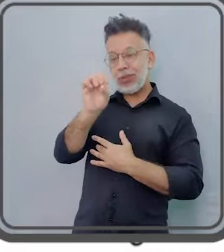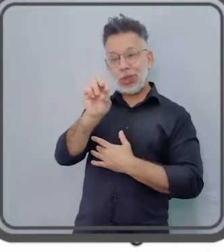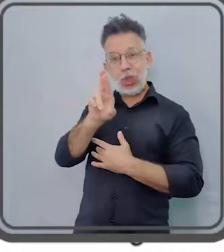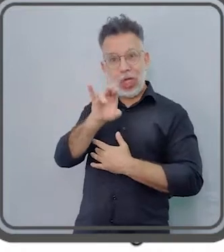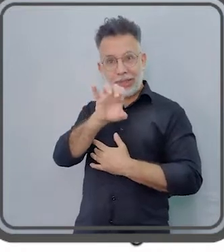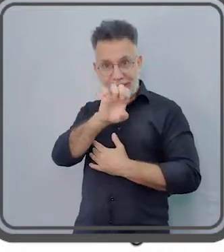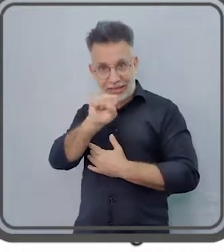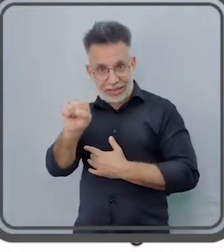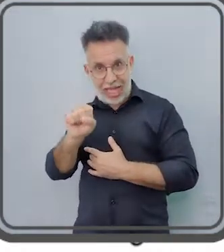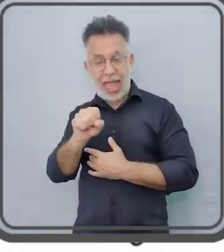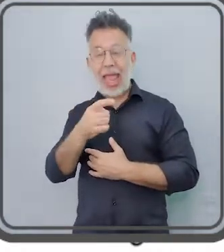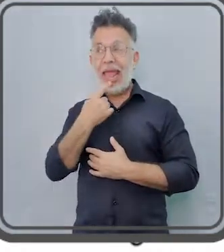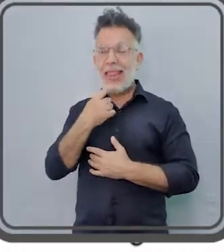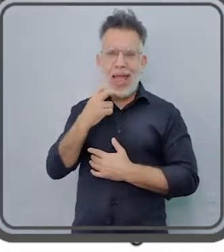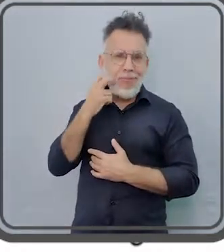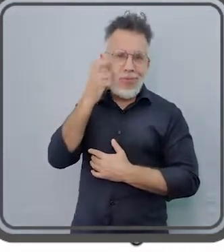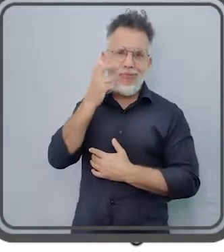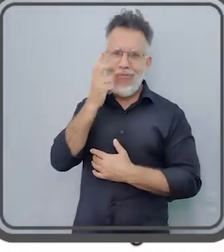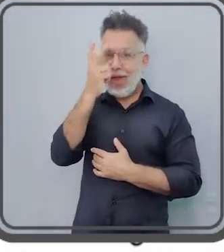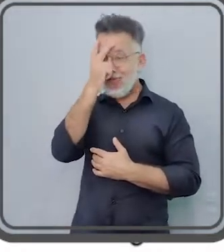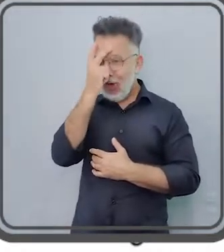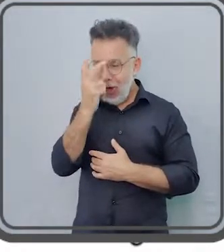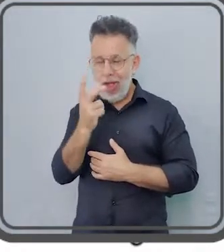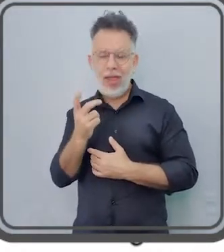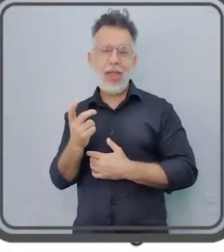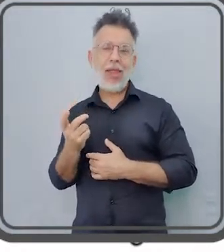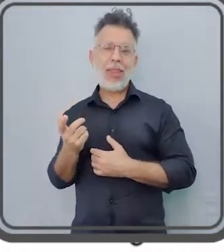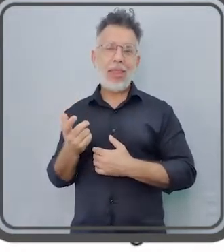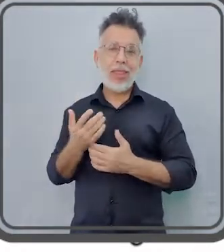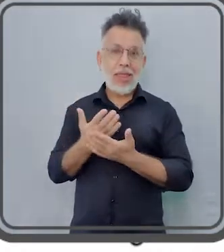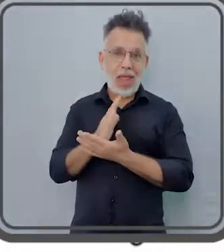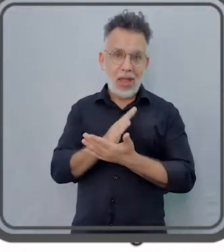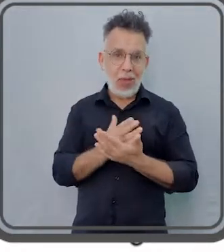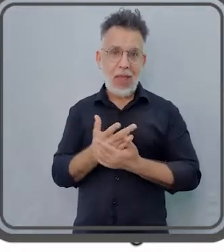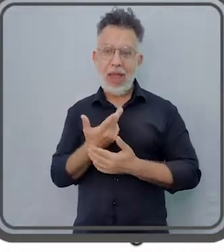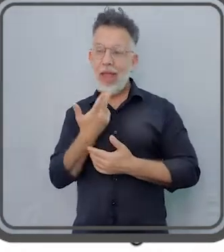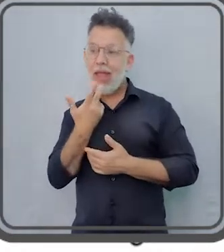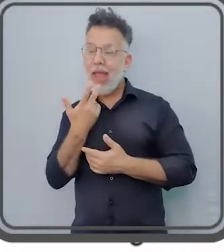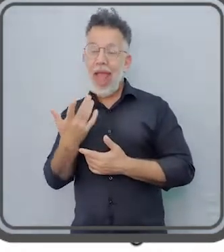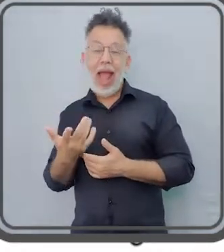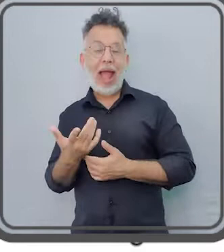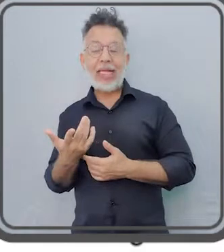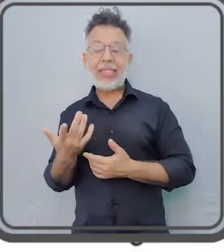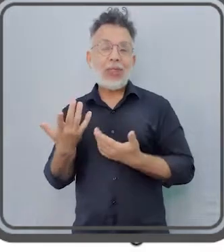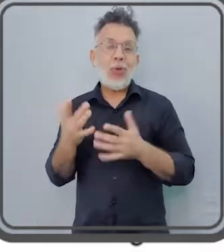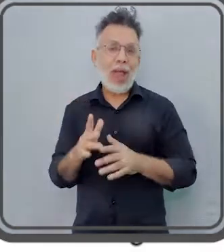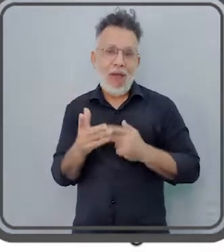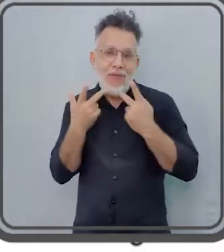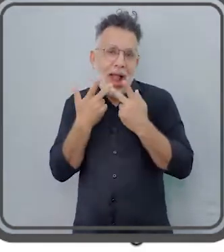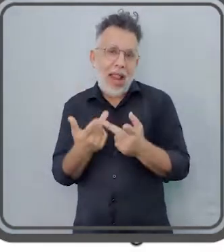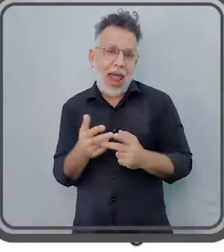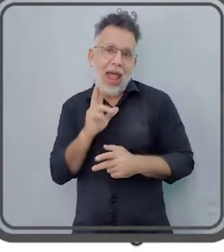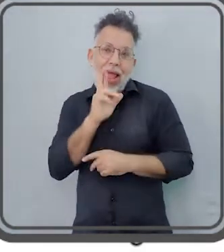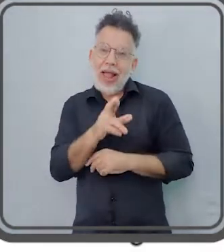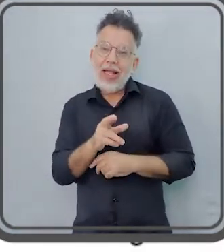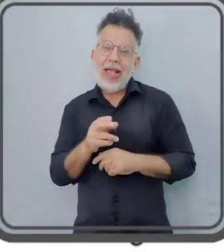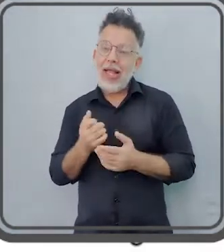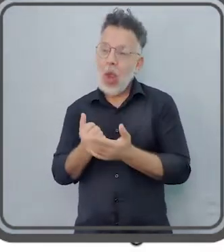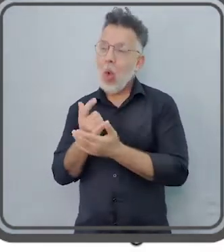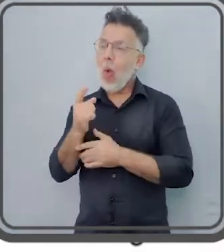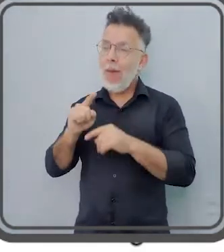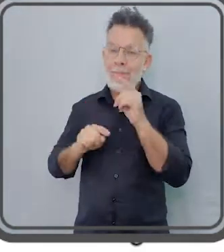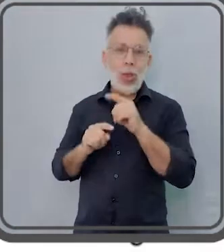está com vergonha. Volta esses stories e responde. E aí, todo mundo comentava. Pô, mas eu não estou confortável de você saber que eu compro produtos eróticos. Eu